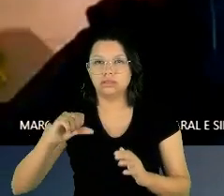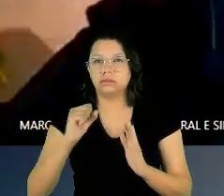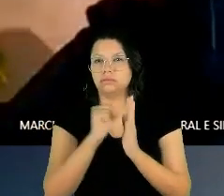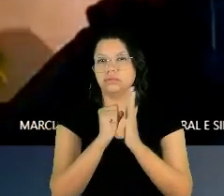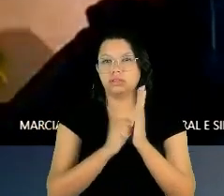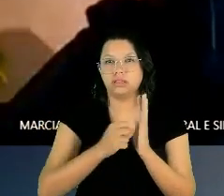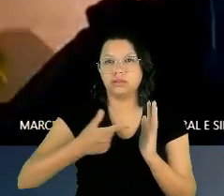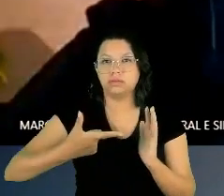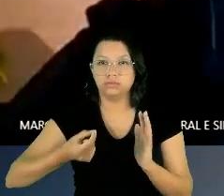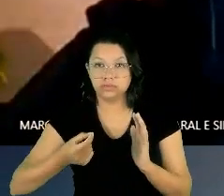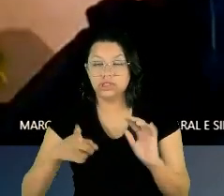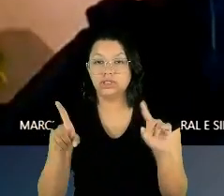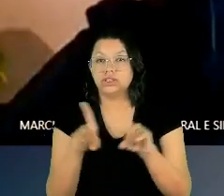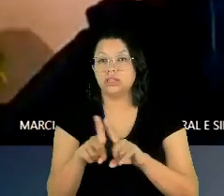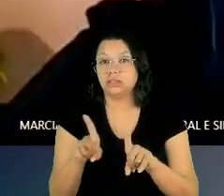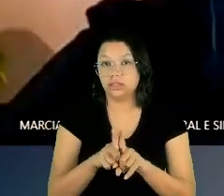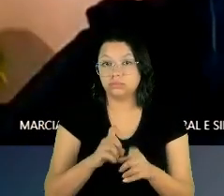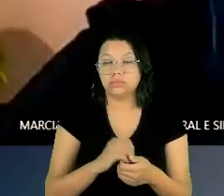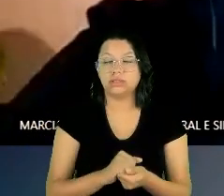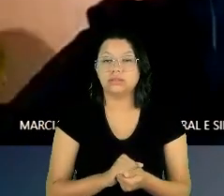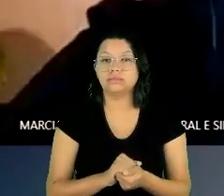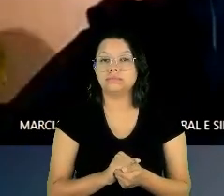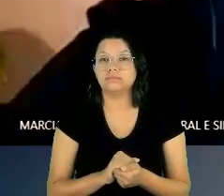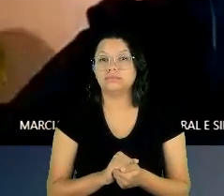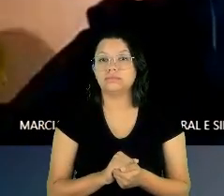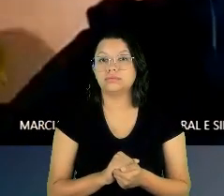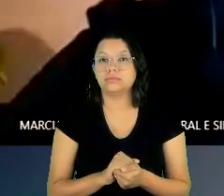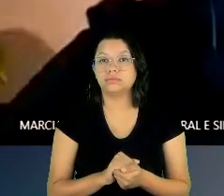XIX e do século XX, ele também